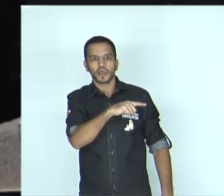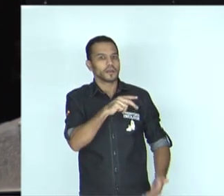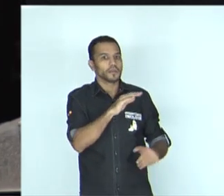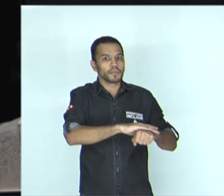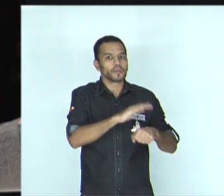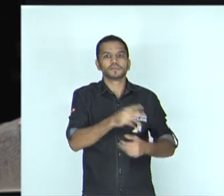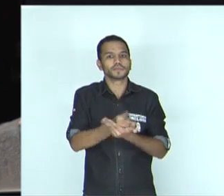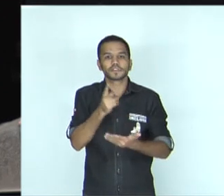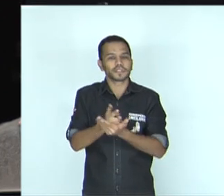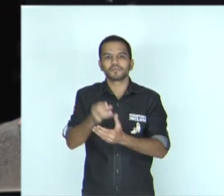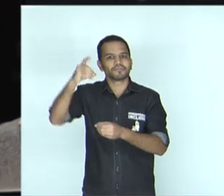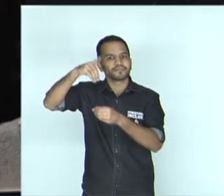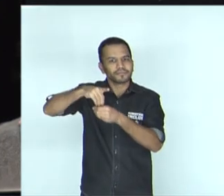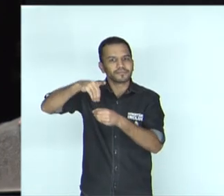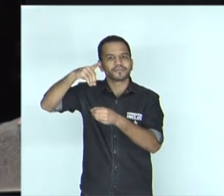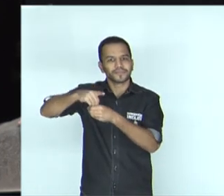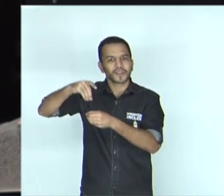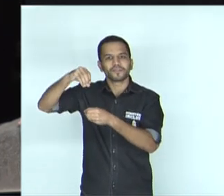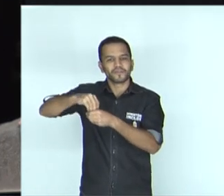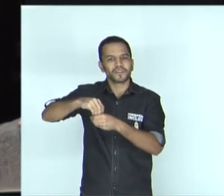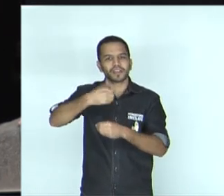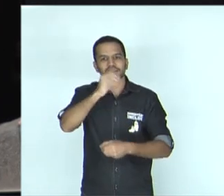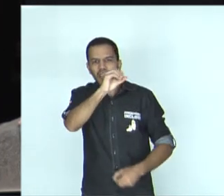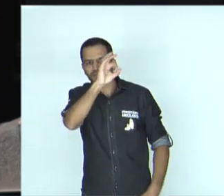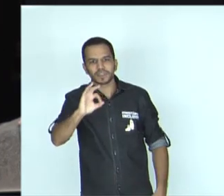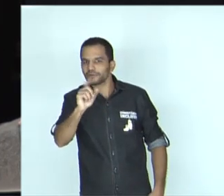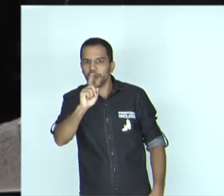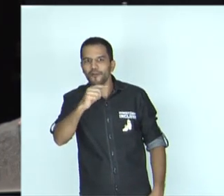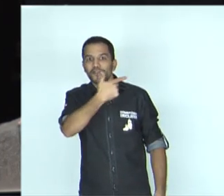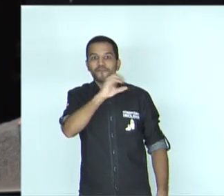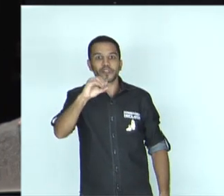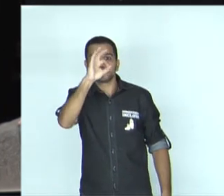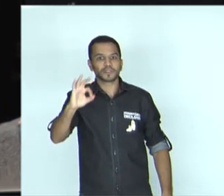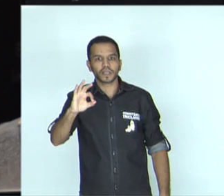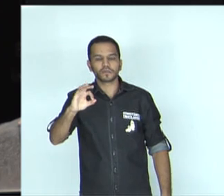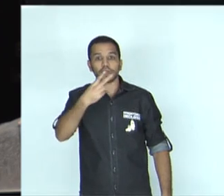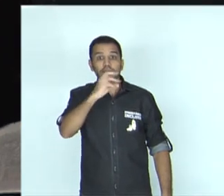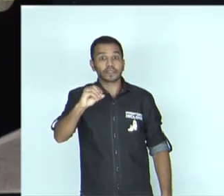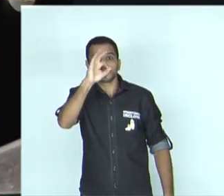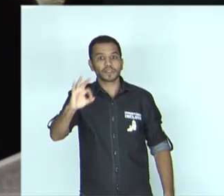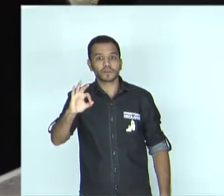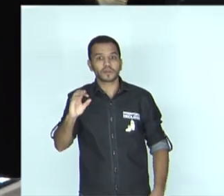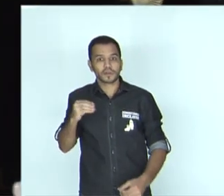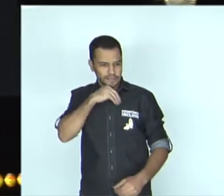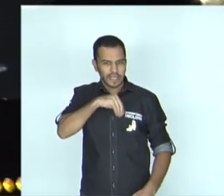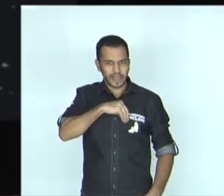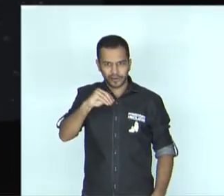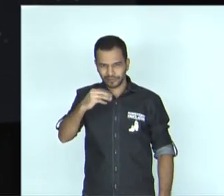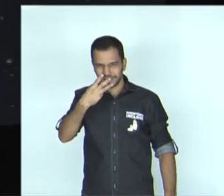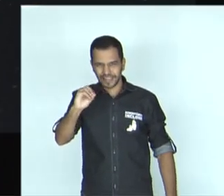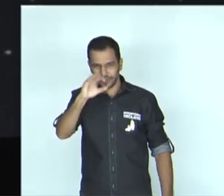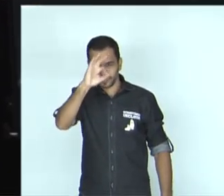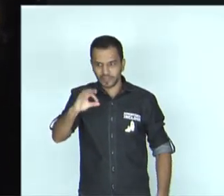Ele começa a enriquecer tanto que ele começa a dar 20. 80 fica com ele. Ele começa a dar 30, 70. No final da vida de Colgate,